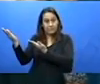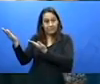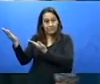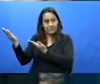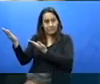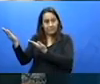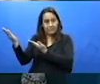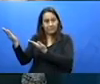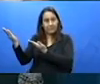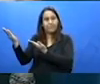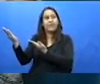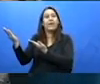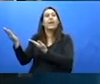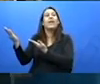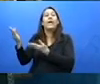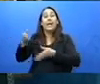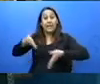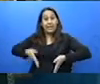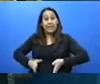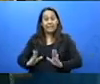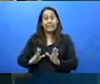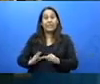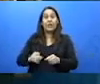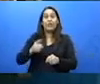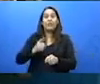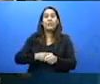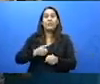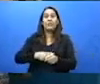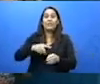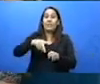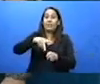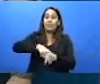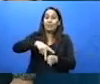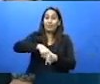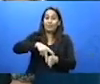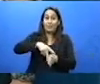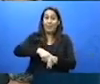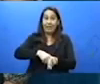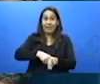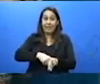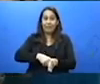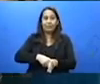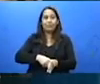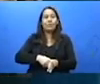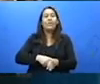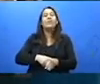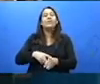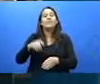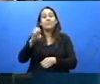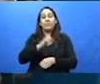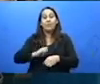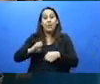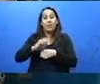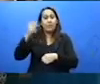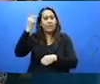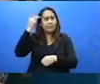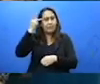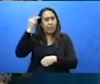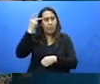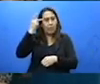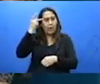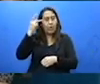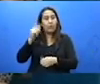aqui, sabe onde que ela nasceu? Nasceu em Barretos. Sim, ela nasceu na nossa cidade, é